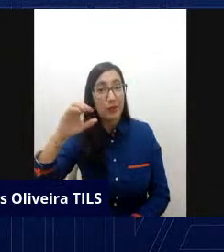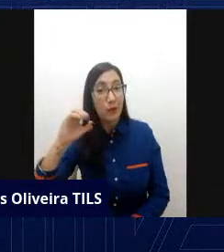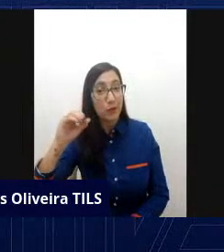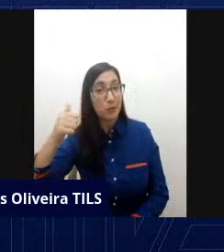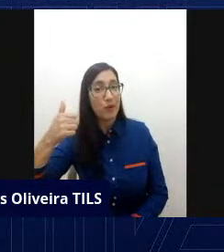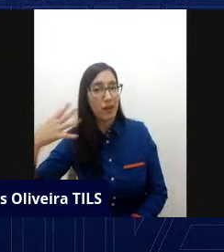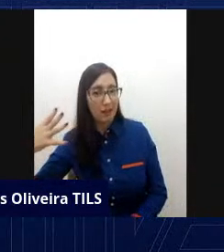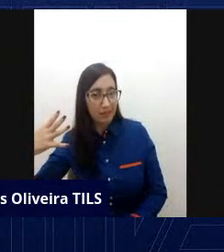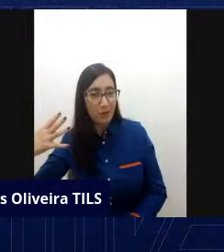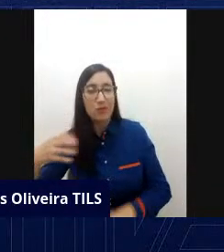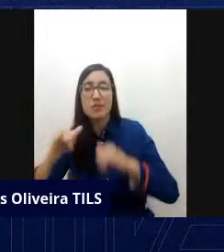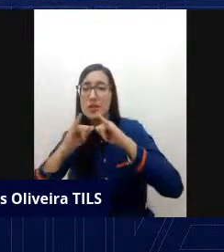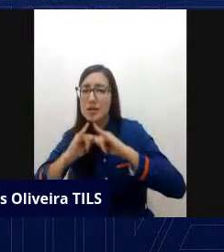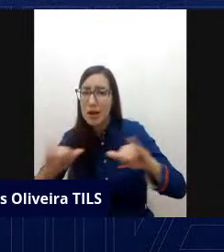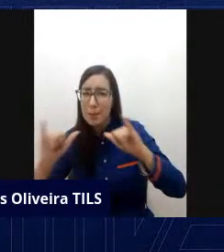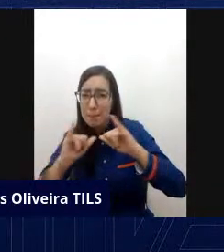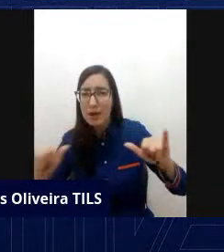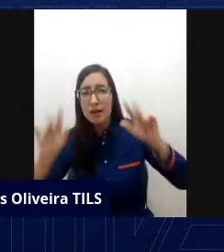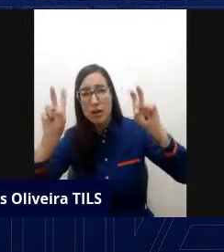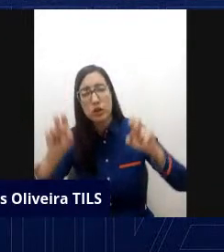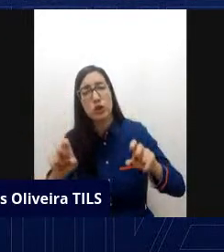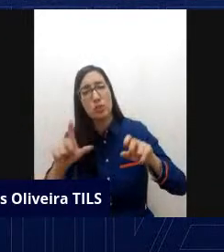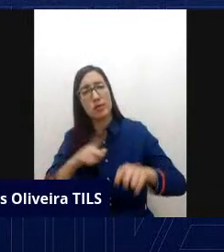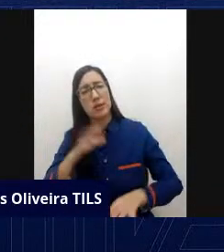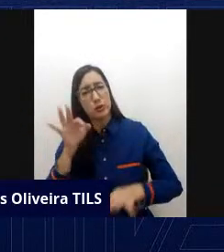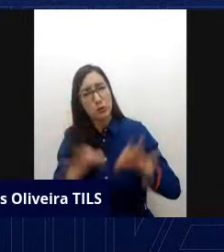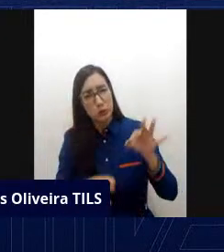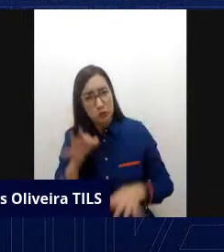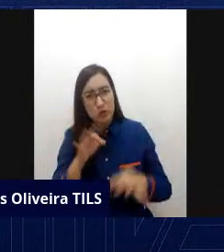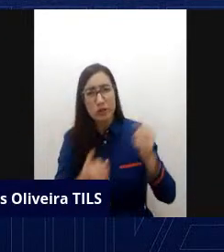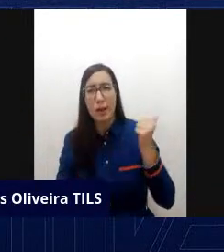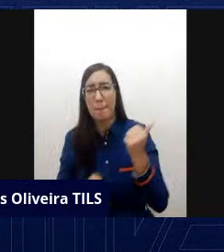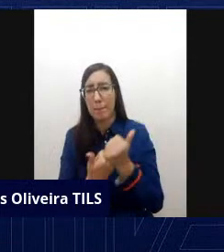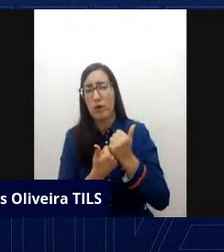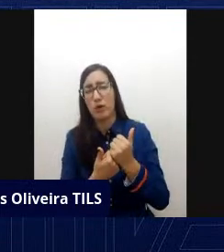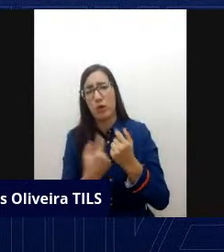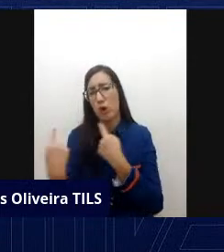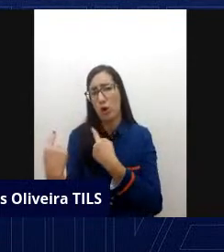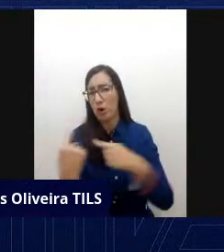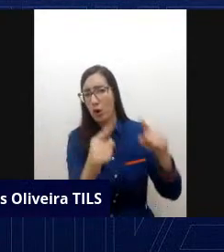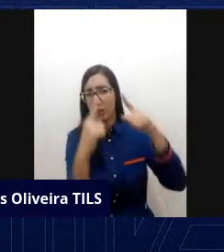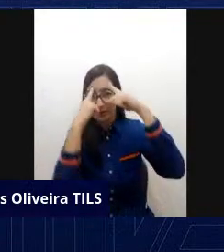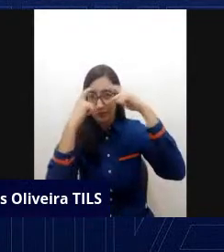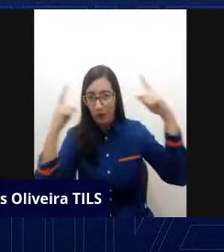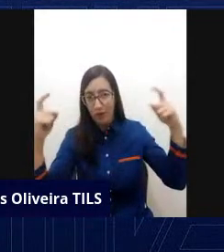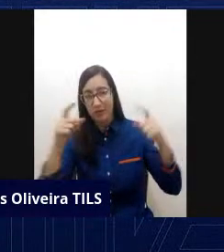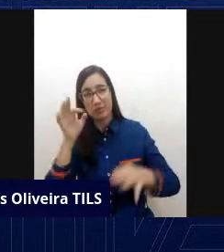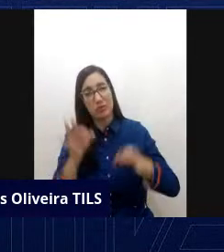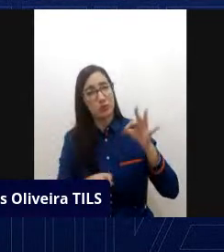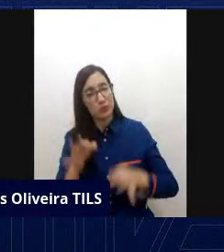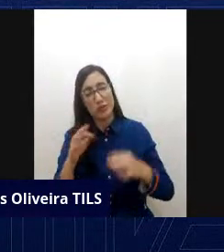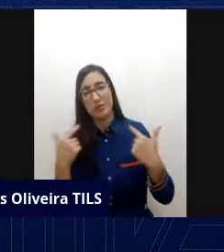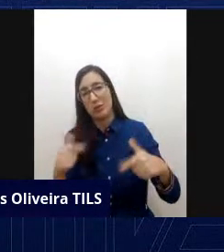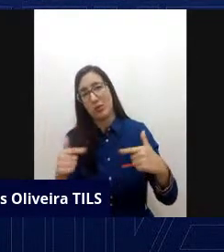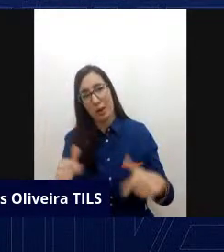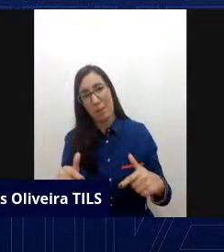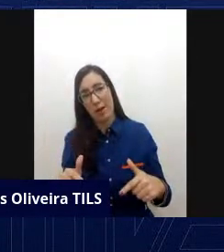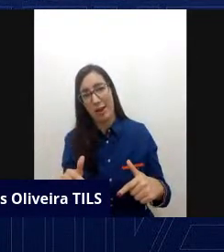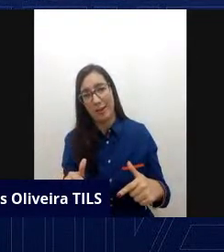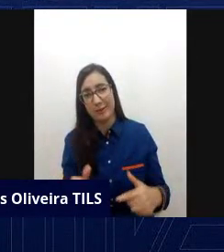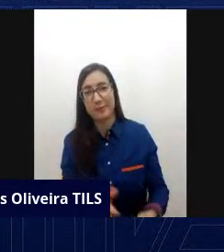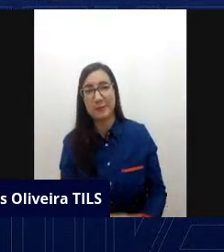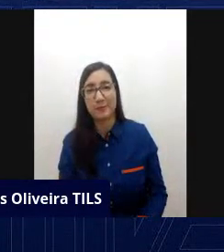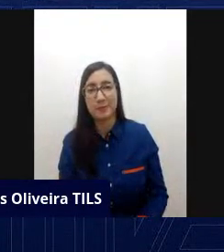campanha pela divisão justa do trabalho doméstico e contra a violência. Bom, só queria agradecer, gente, a